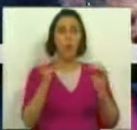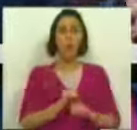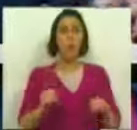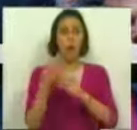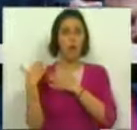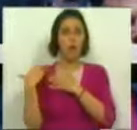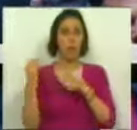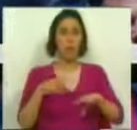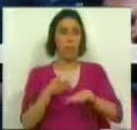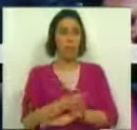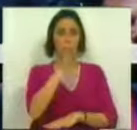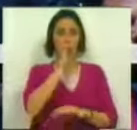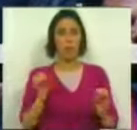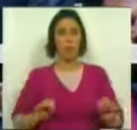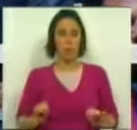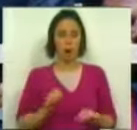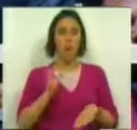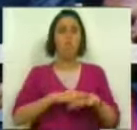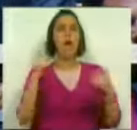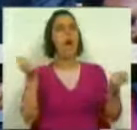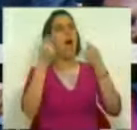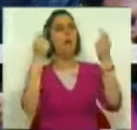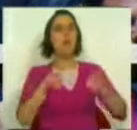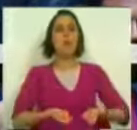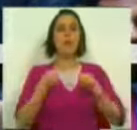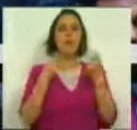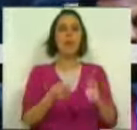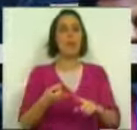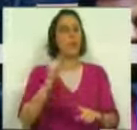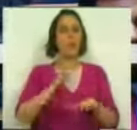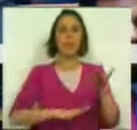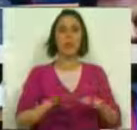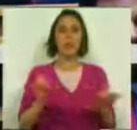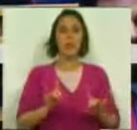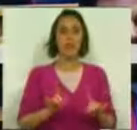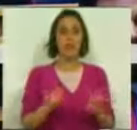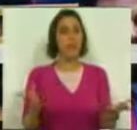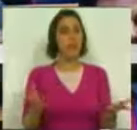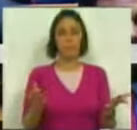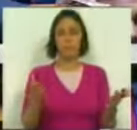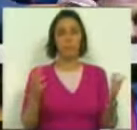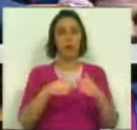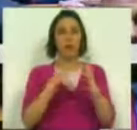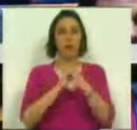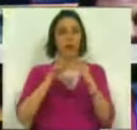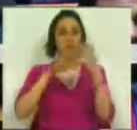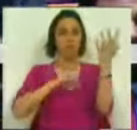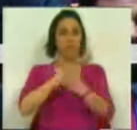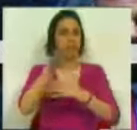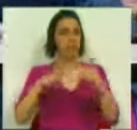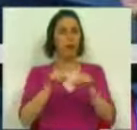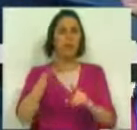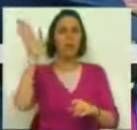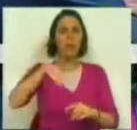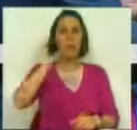qualquer responsabilidade direta do governo, perante o anúncio de que esse investimento já não se ia concretizar, caiu o Carmo e a Trindade.